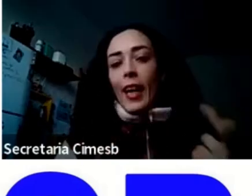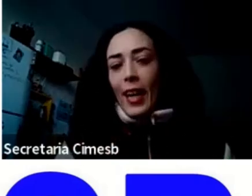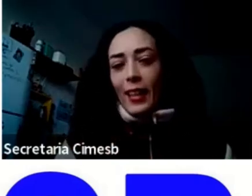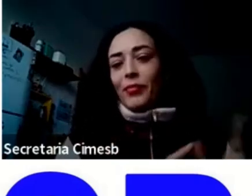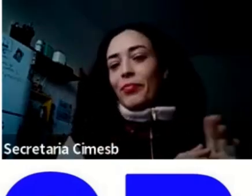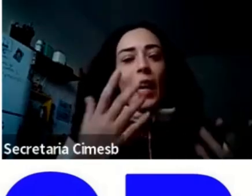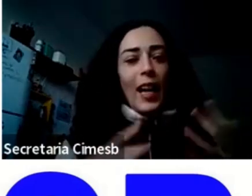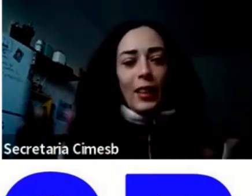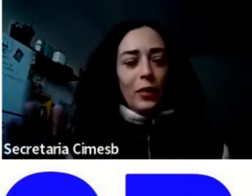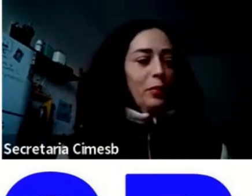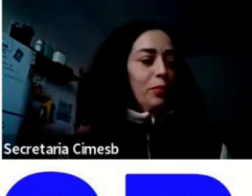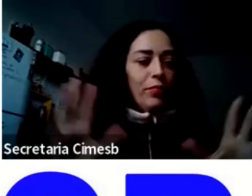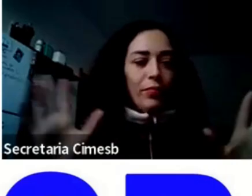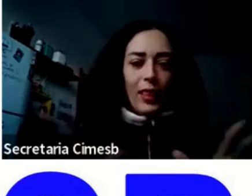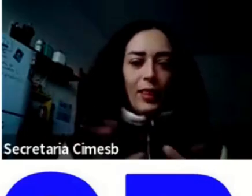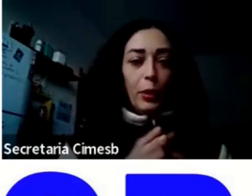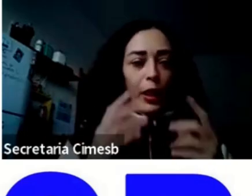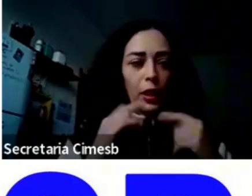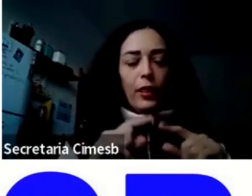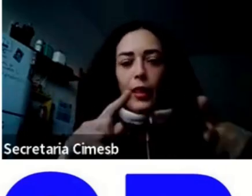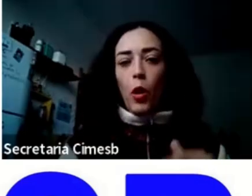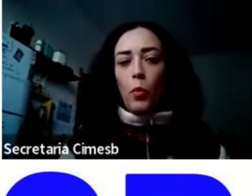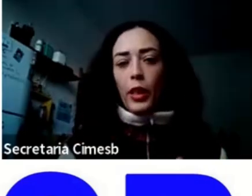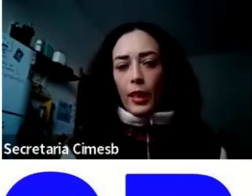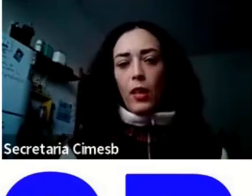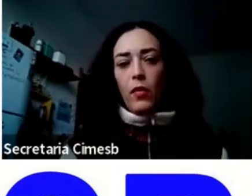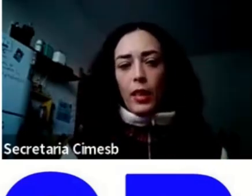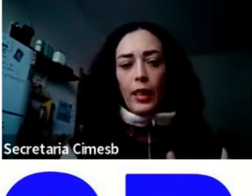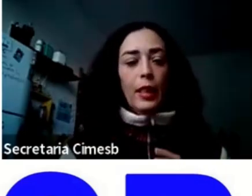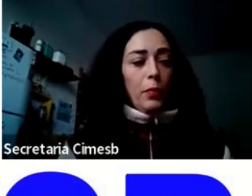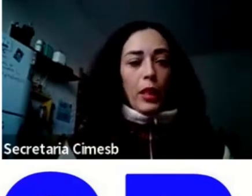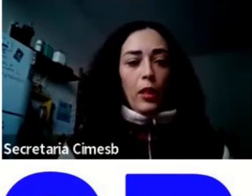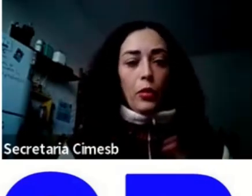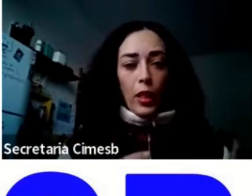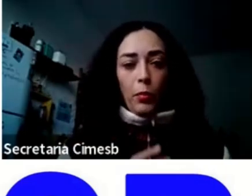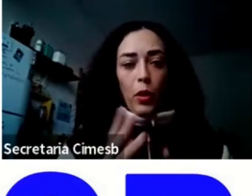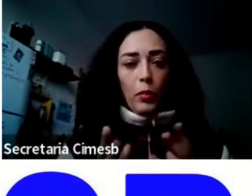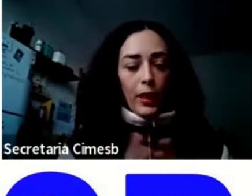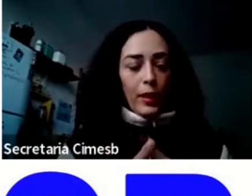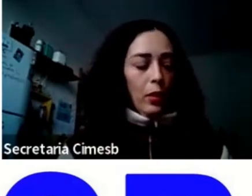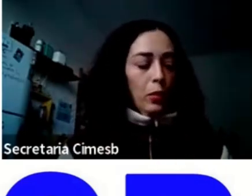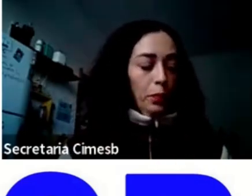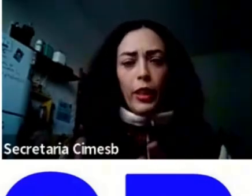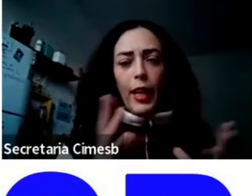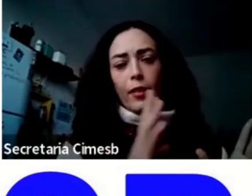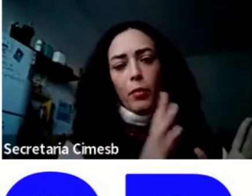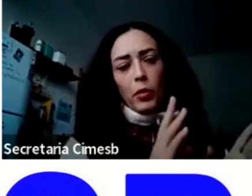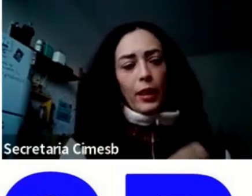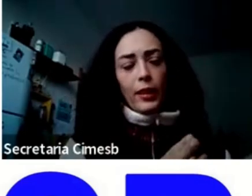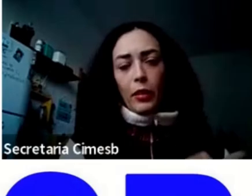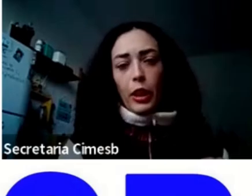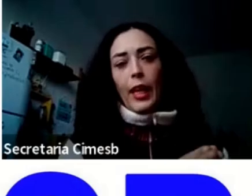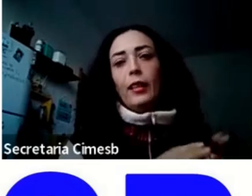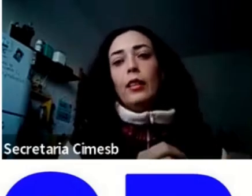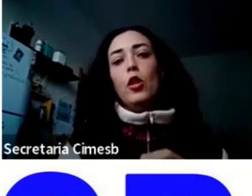vai devagar, cuidado, e assim por diante. Tem uma comunicação ali, mesmo que não seja uma comunicação direta,